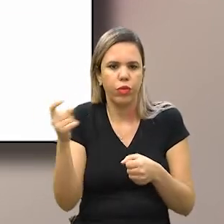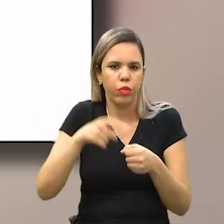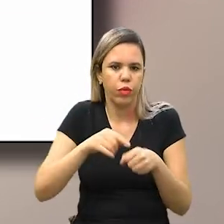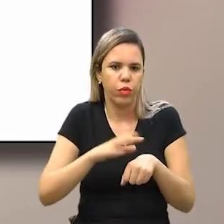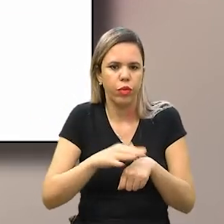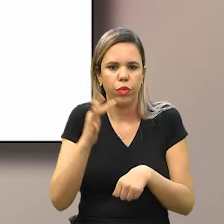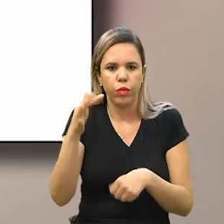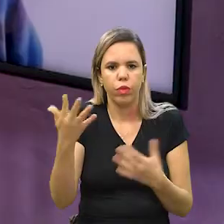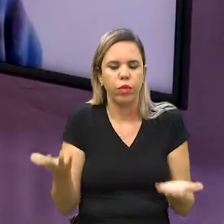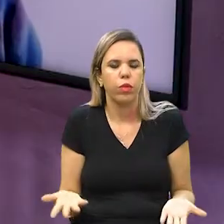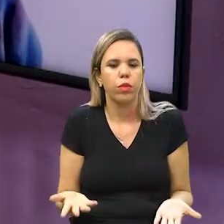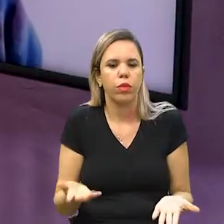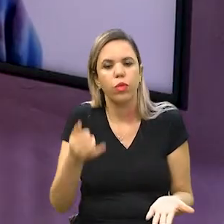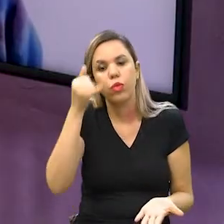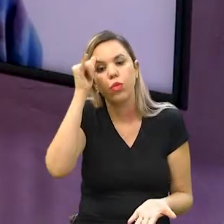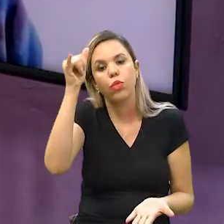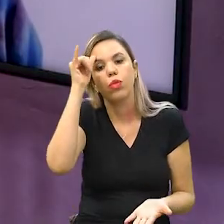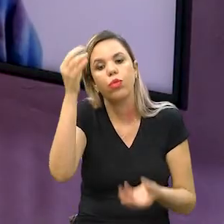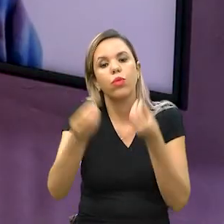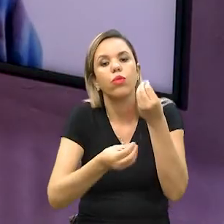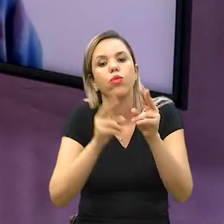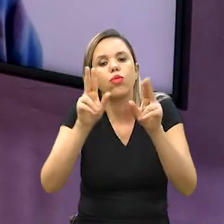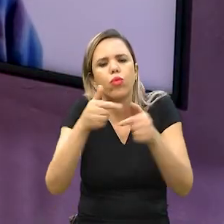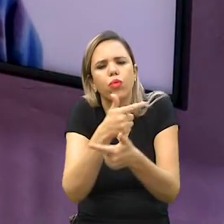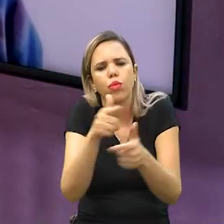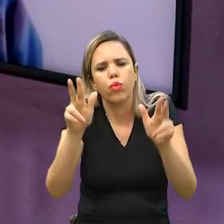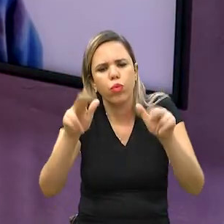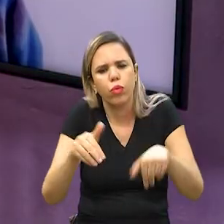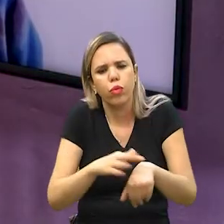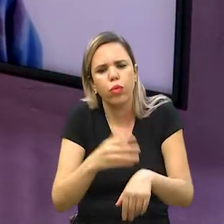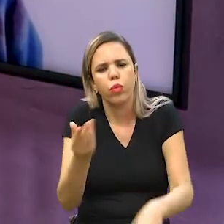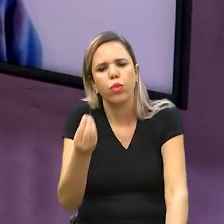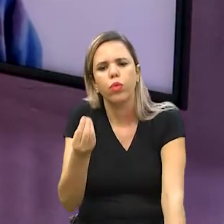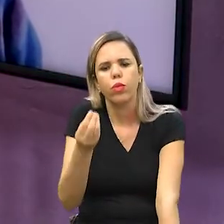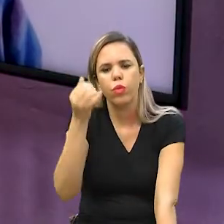que volte a doença no futuro. Como prevenir, doutor? Quem nunca